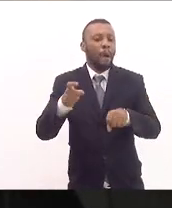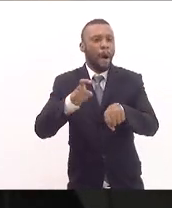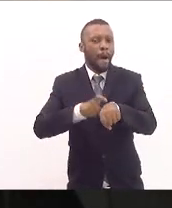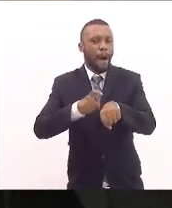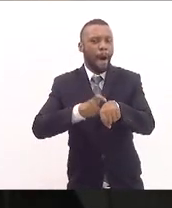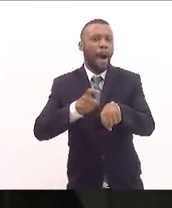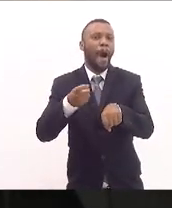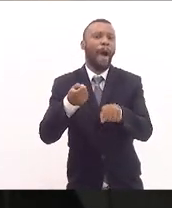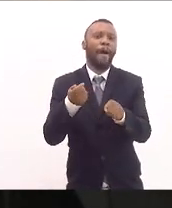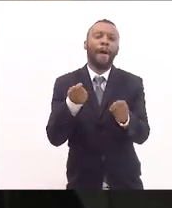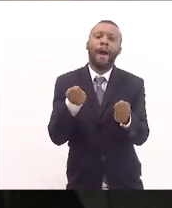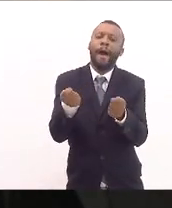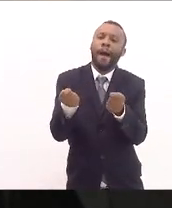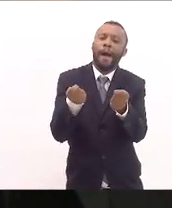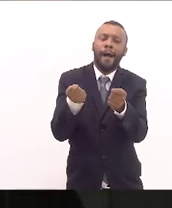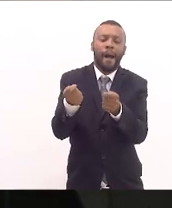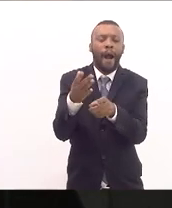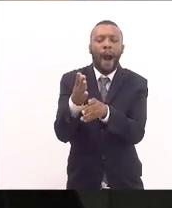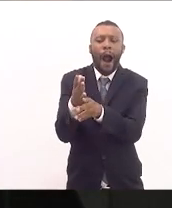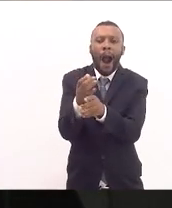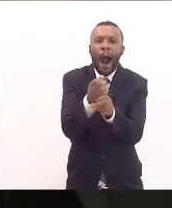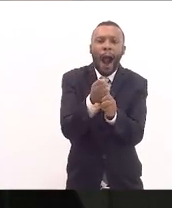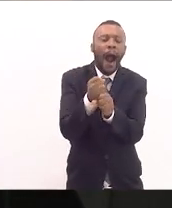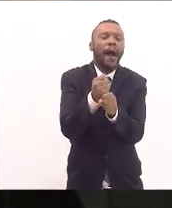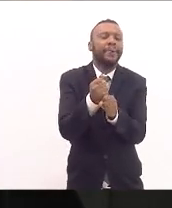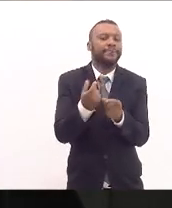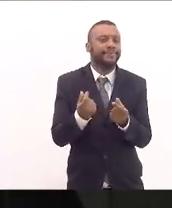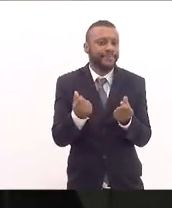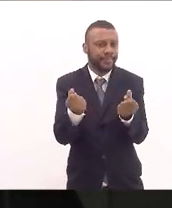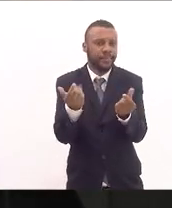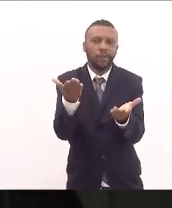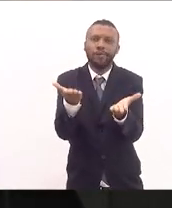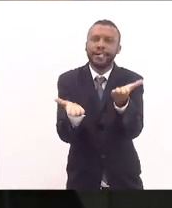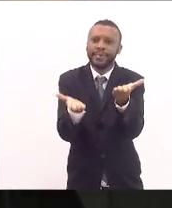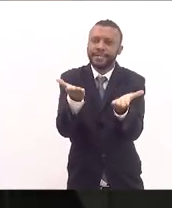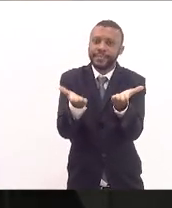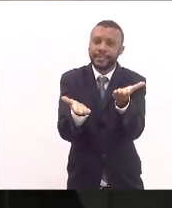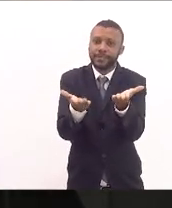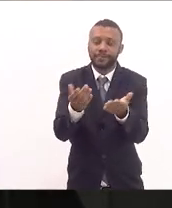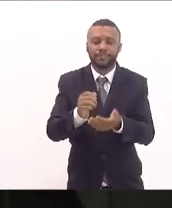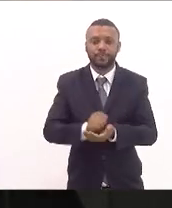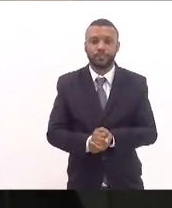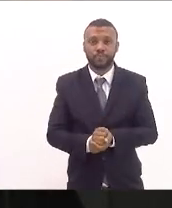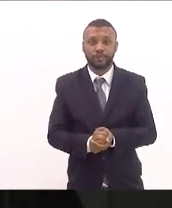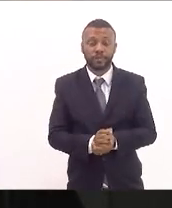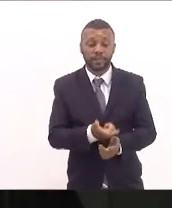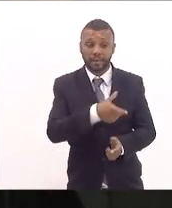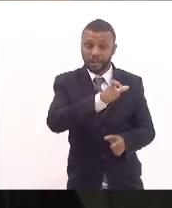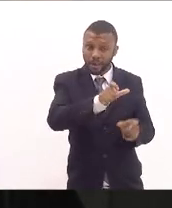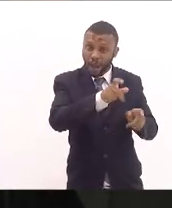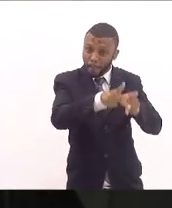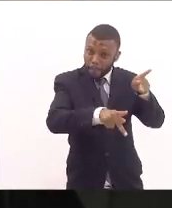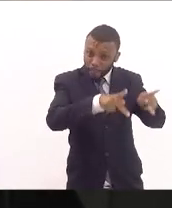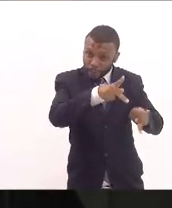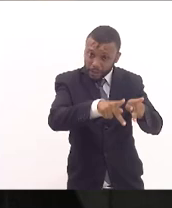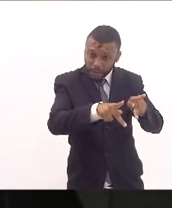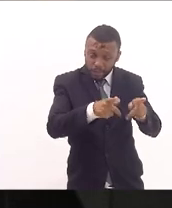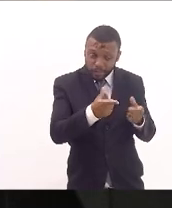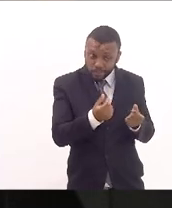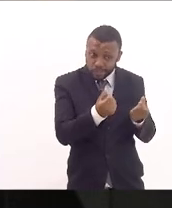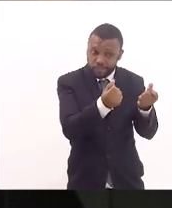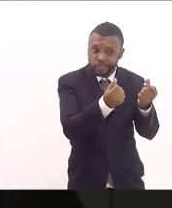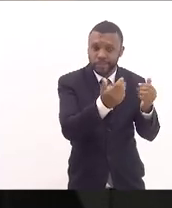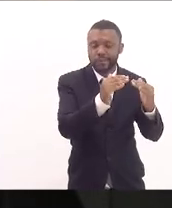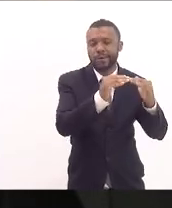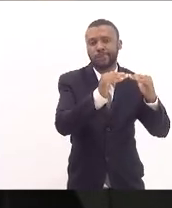num equilíbrio financeiro e o bolso do cidadão está